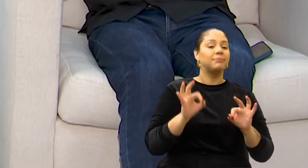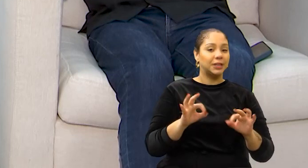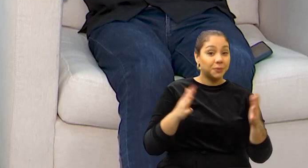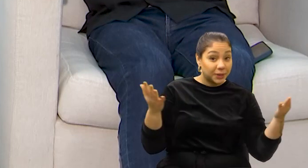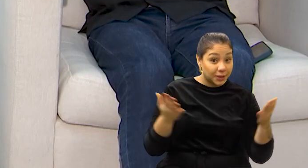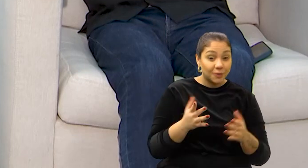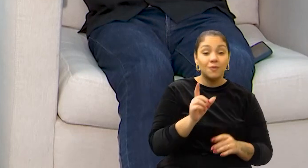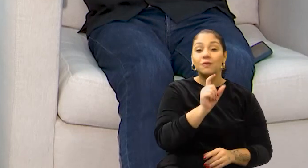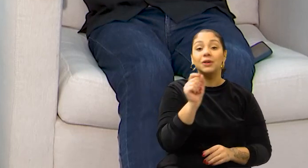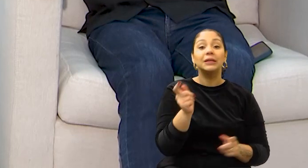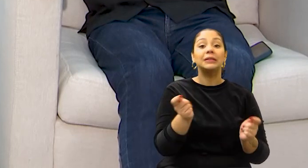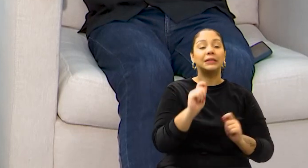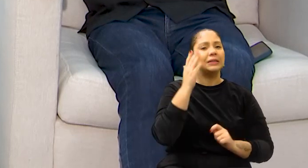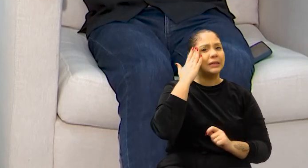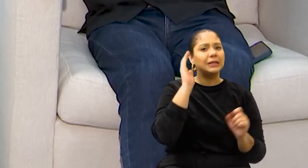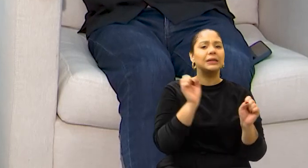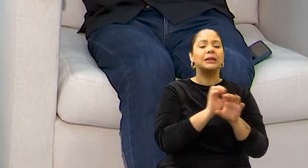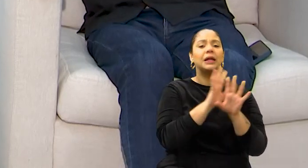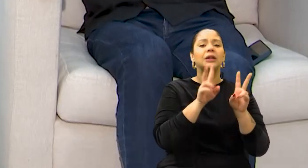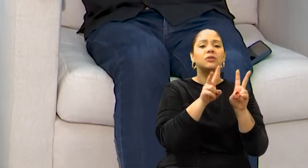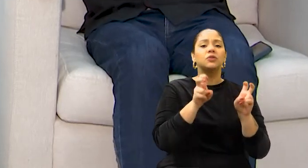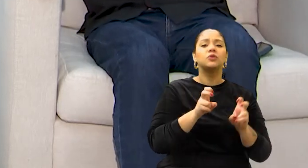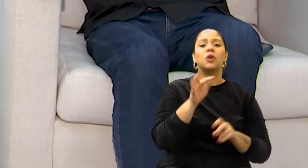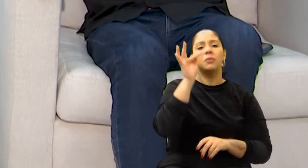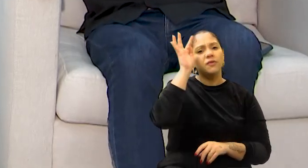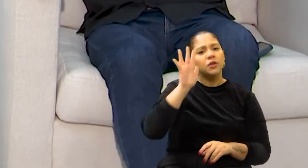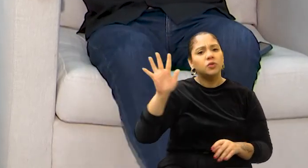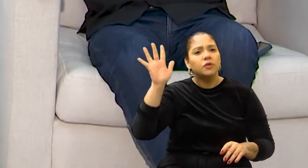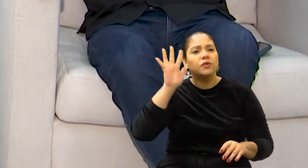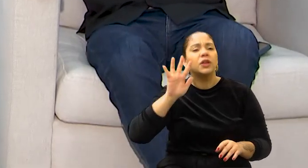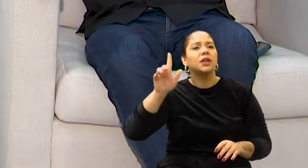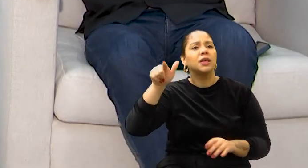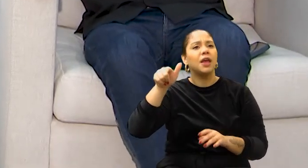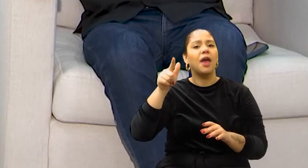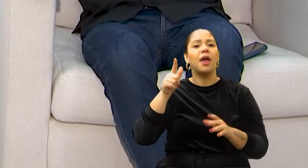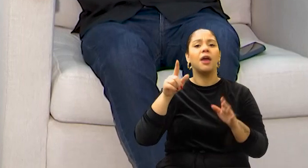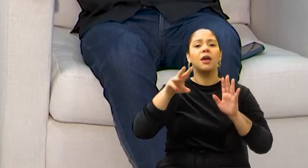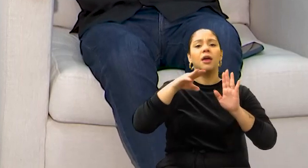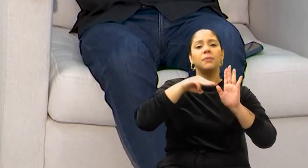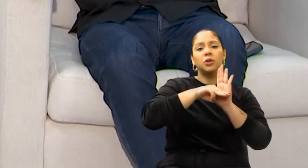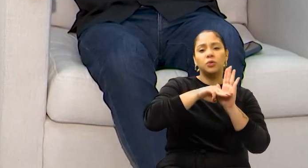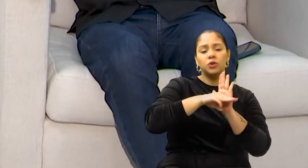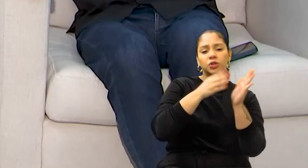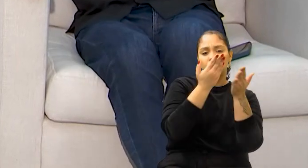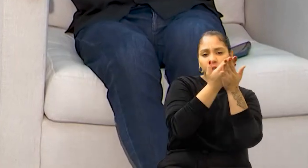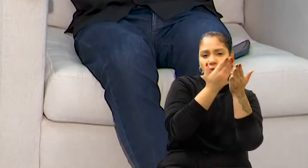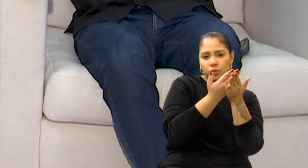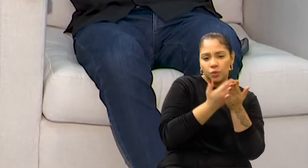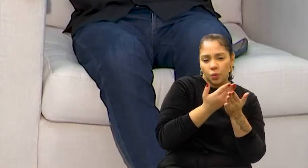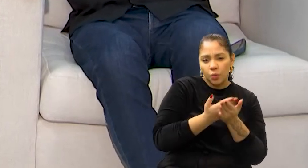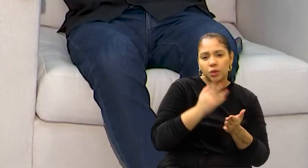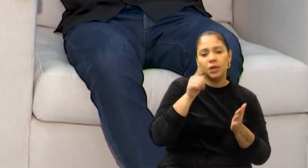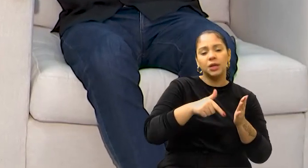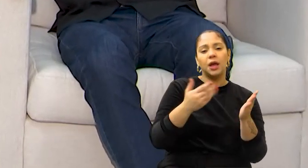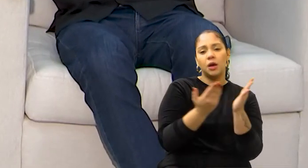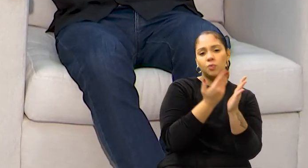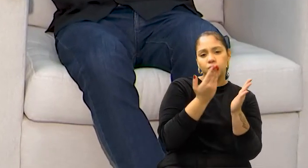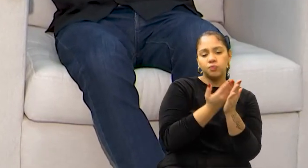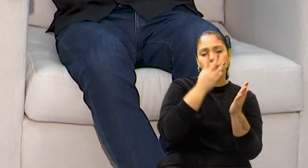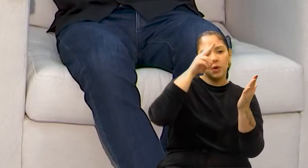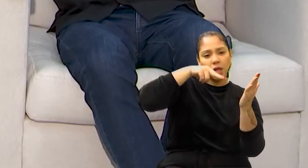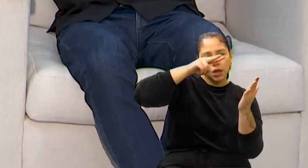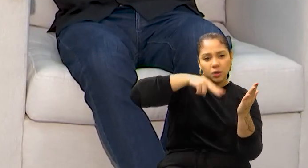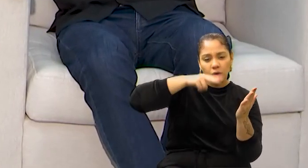bom que que dá para a gente falar sobre a filosofia de estudo não é essa questão que envolve aí as de leitura